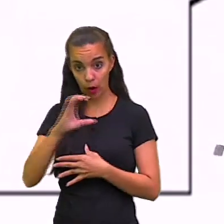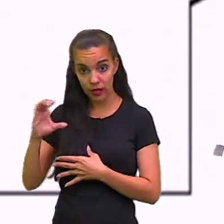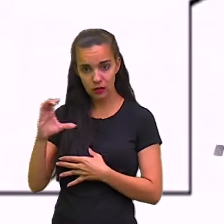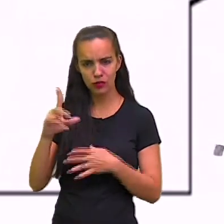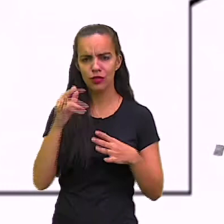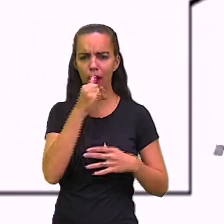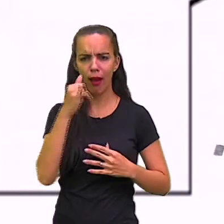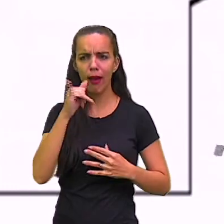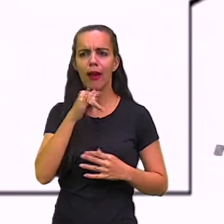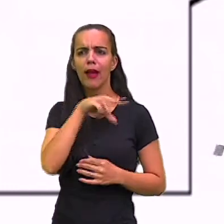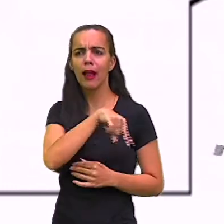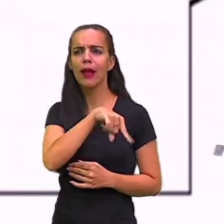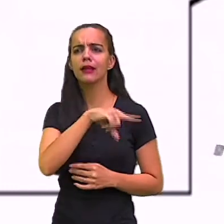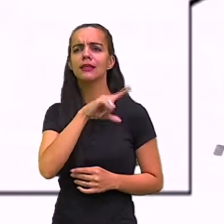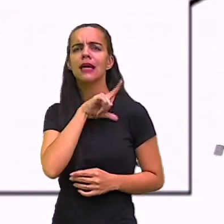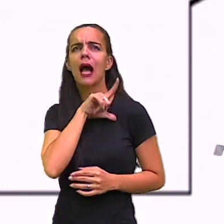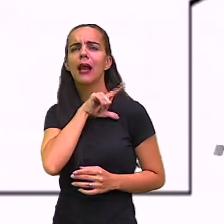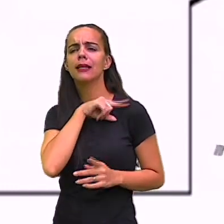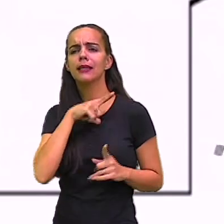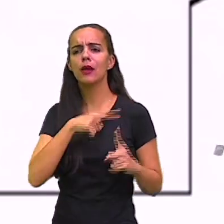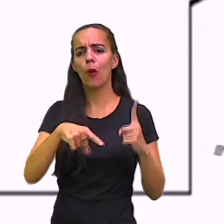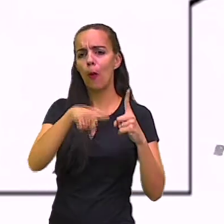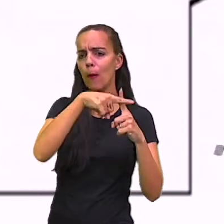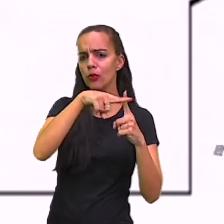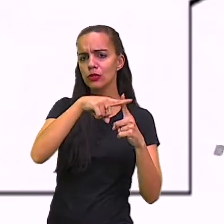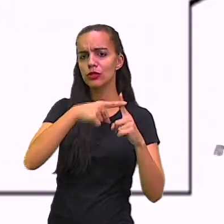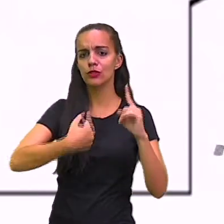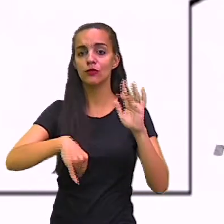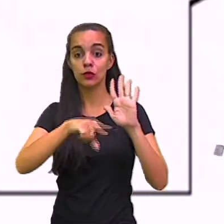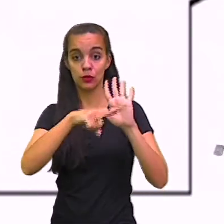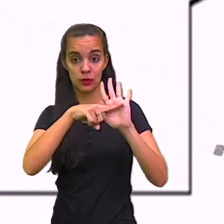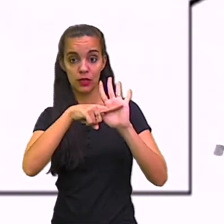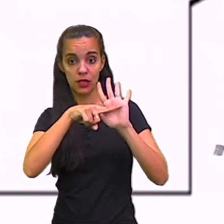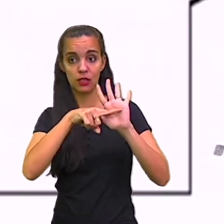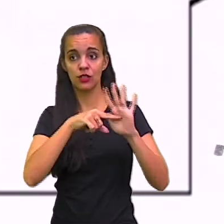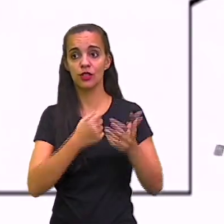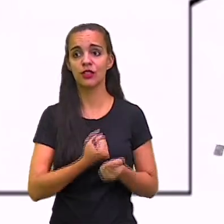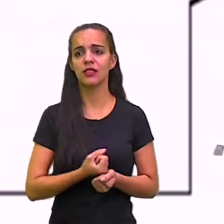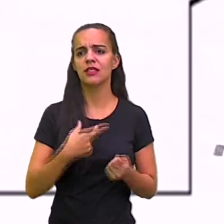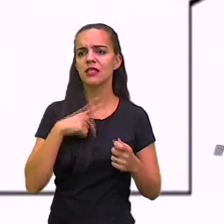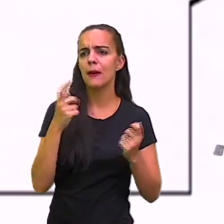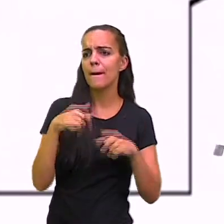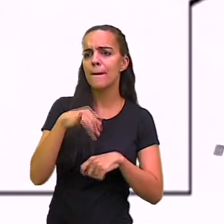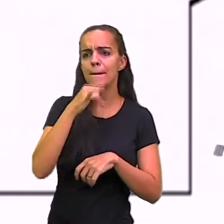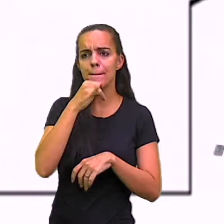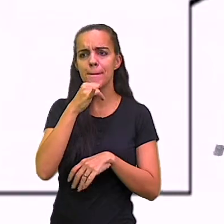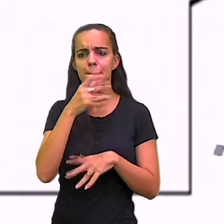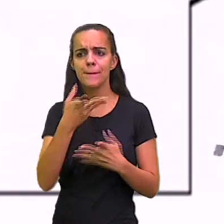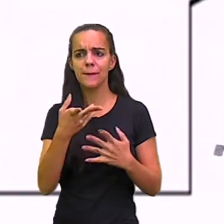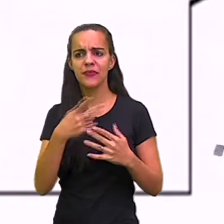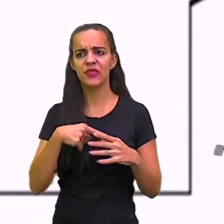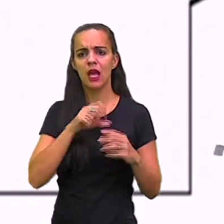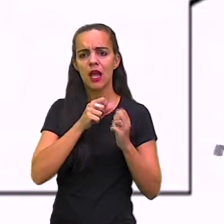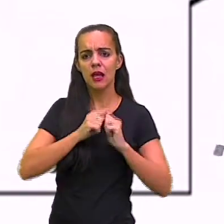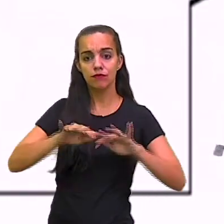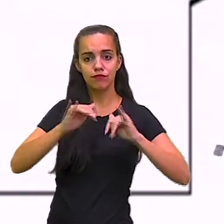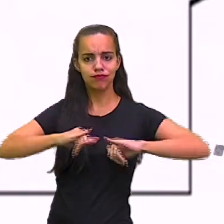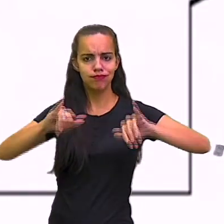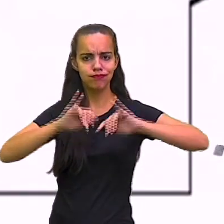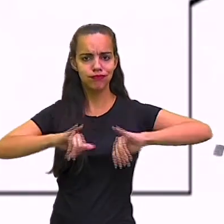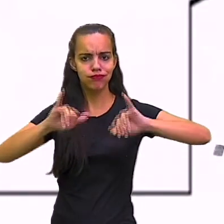são suportadas pelos dispositivos além disso eles são usados para distribuir a energia